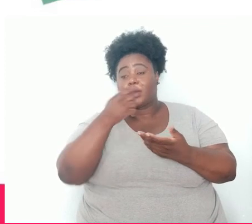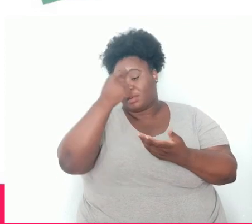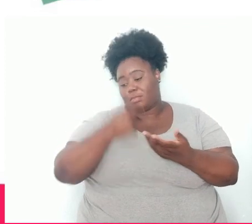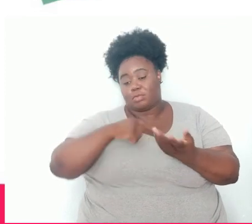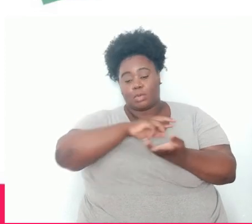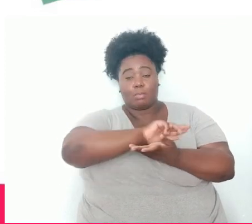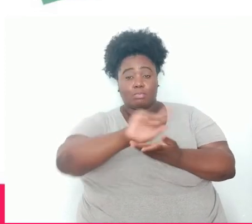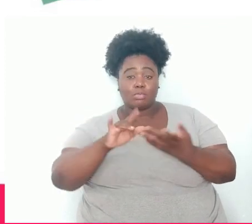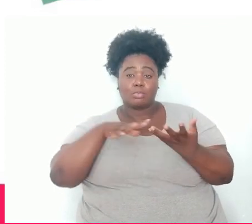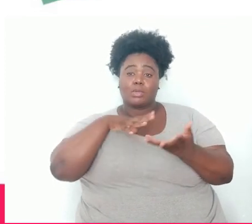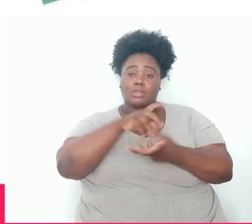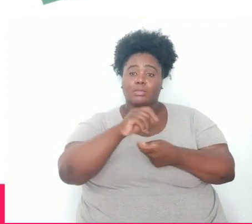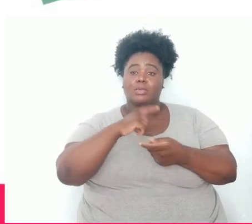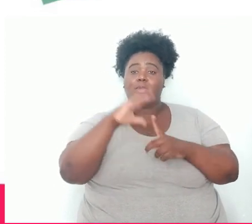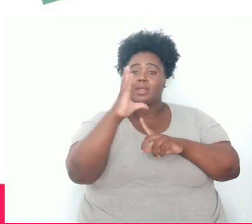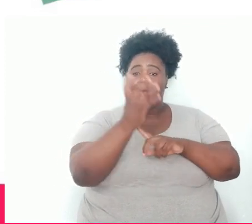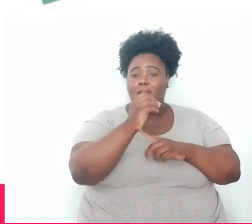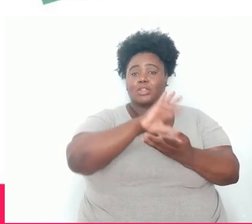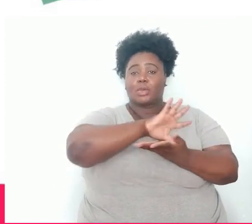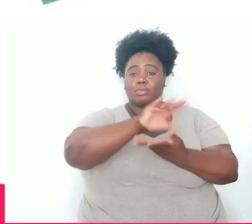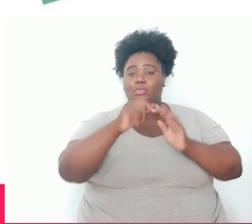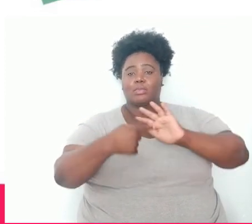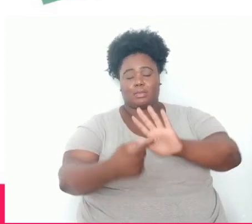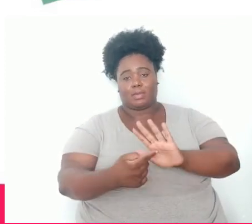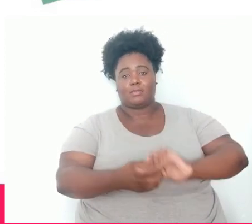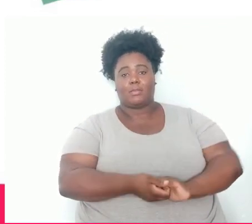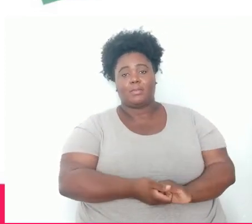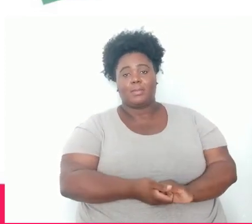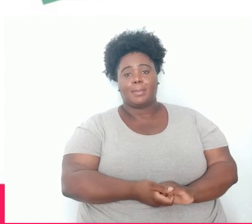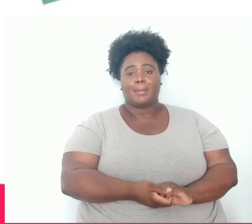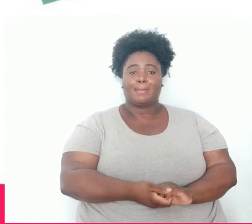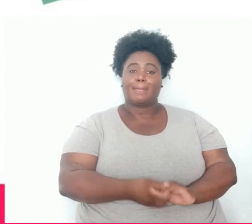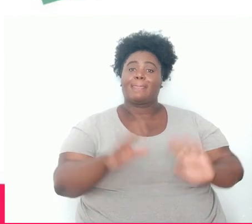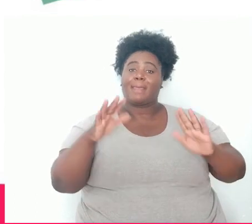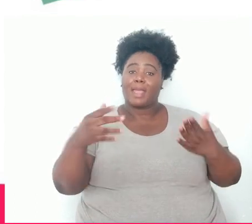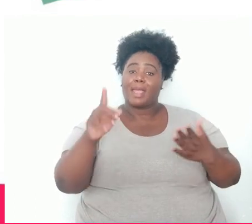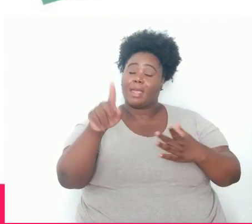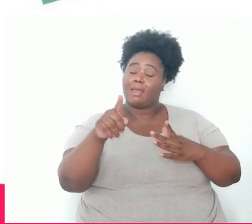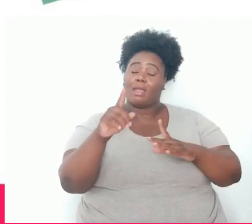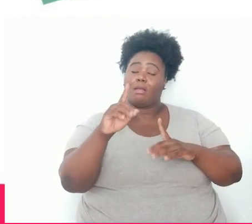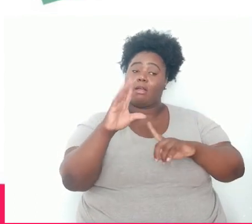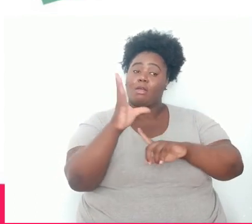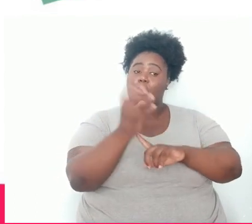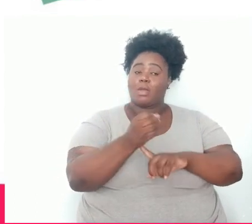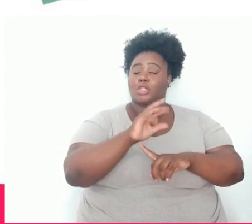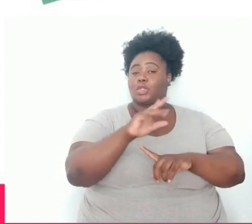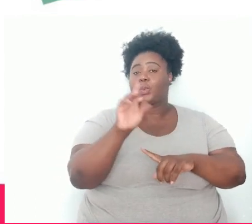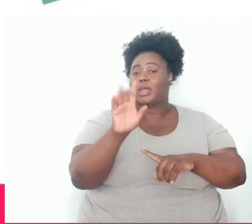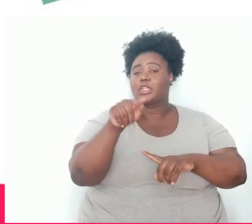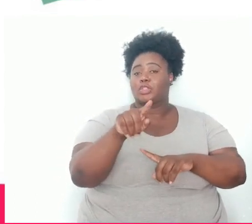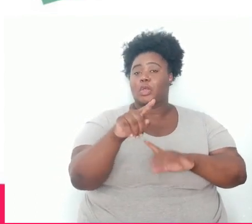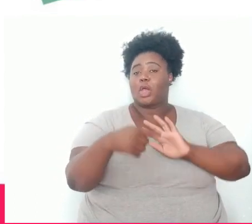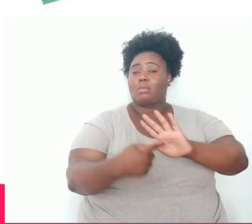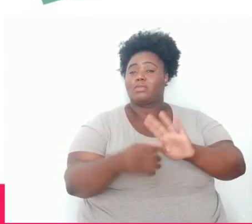figura múltipla no mundo. Então, tem arte mais múltipla do que a performance, né? E é isso, é uma arte que não só